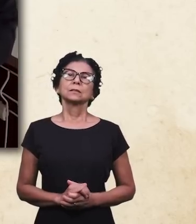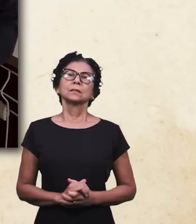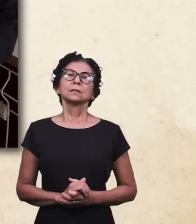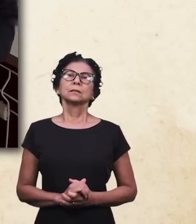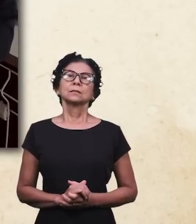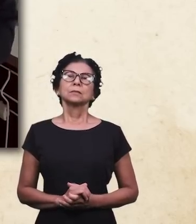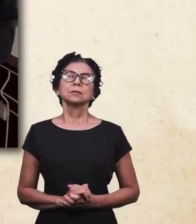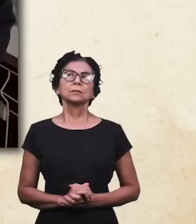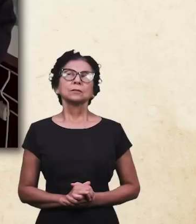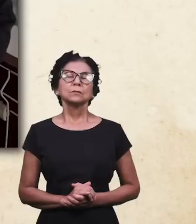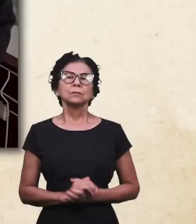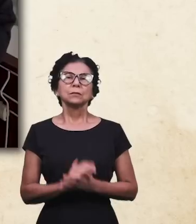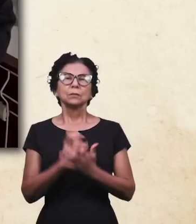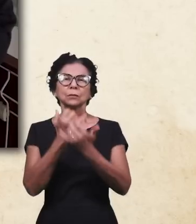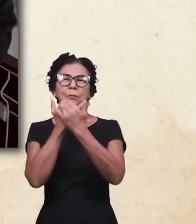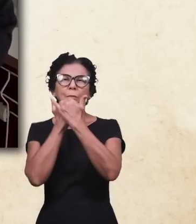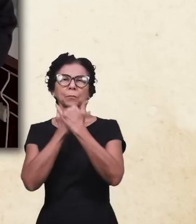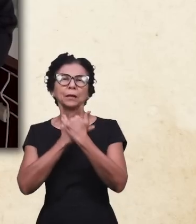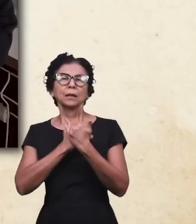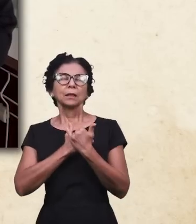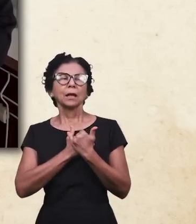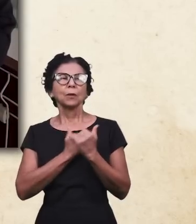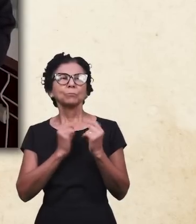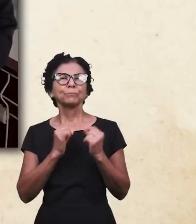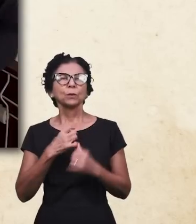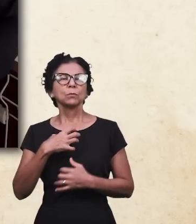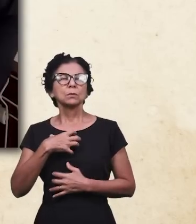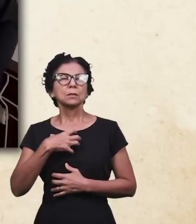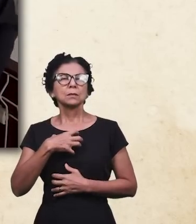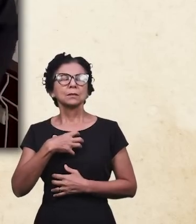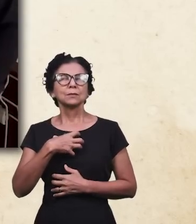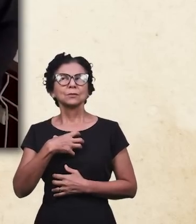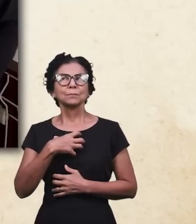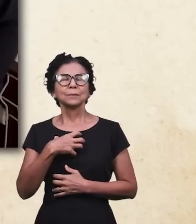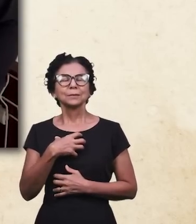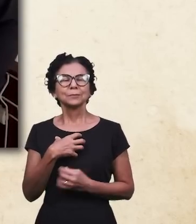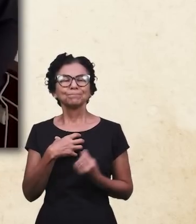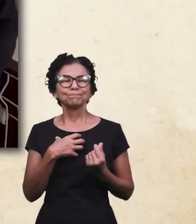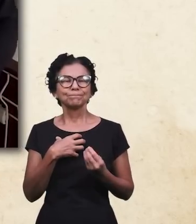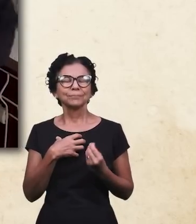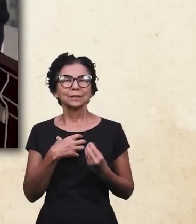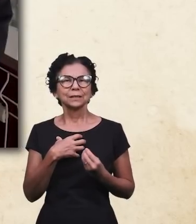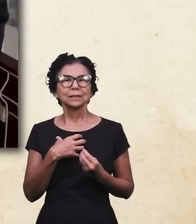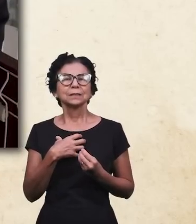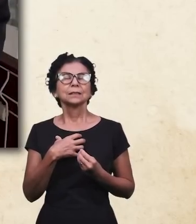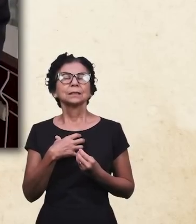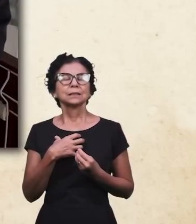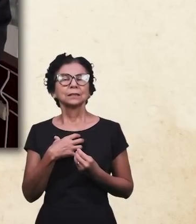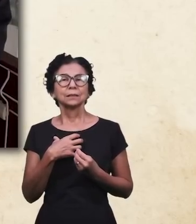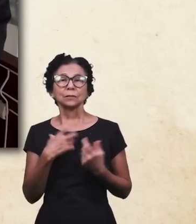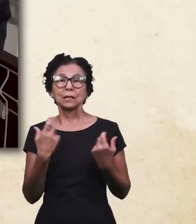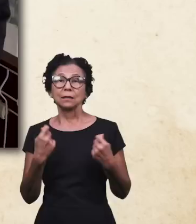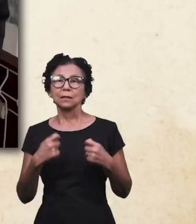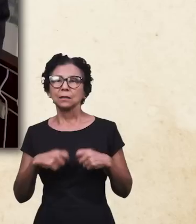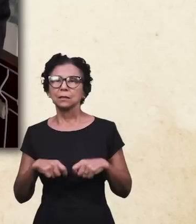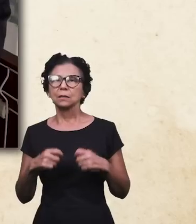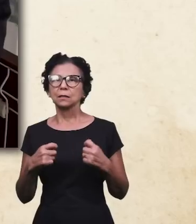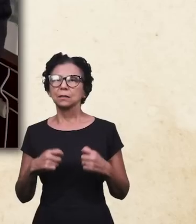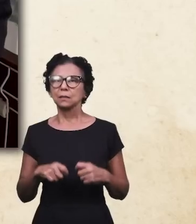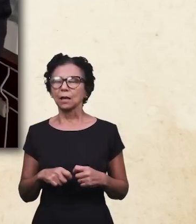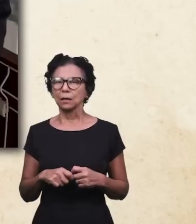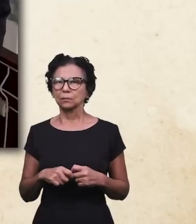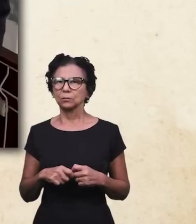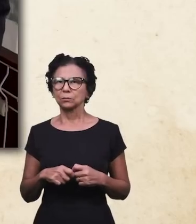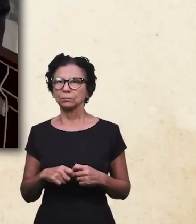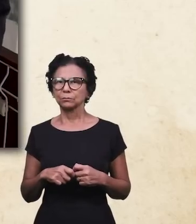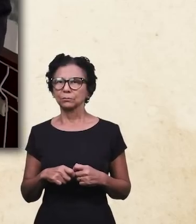é um sentimento que precisa ser alcançado. E isso só se